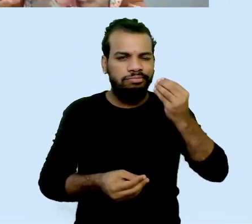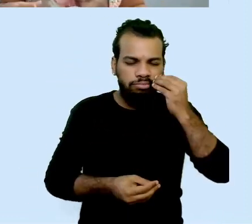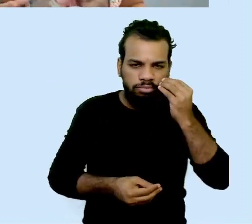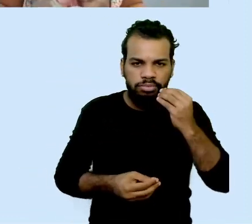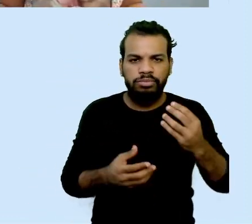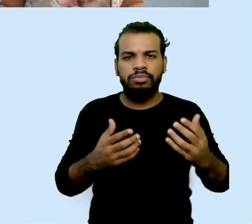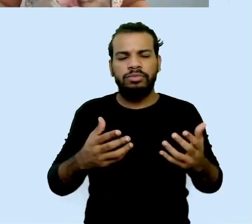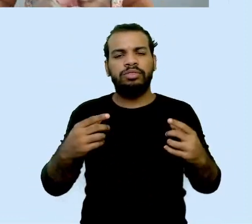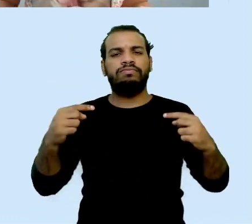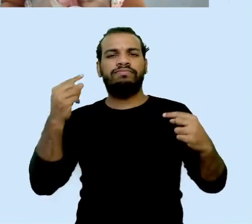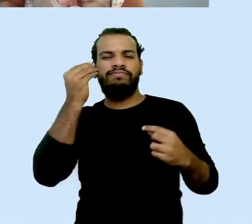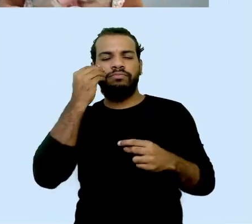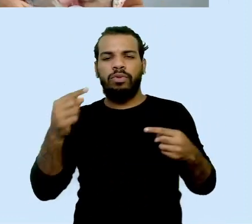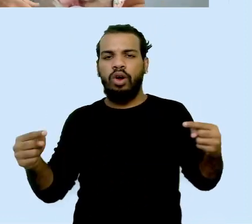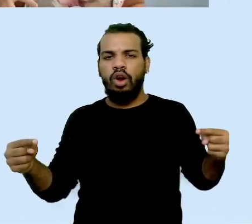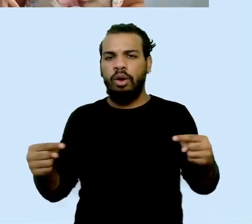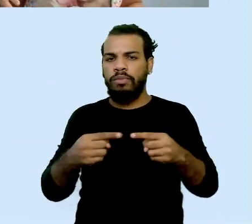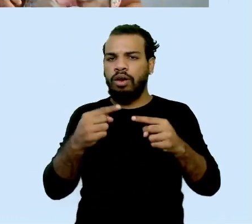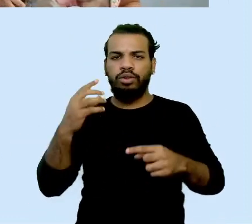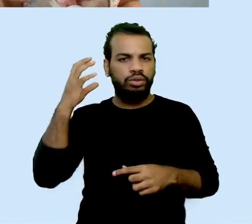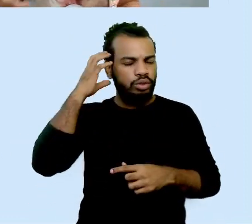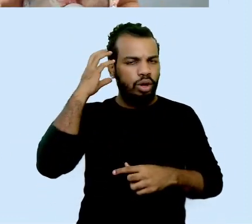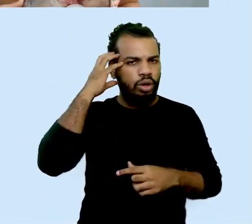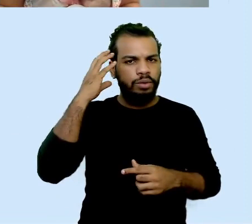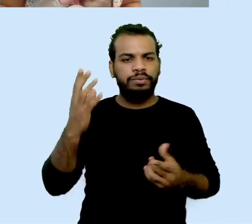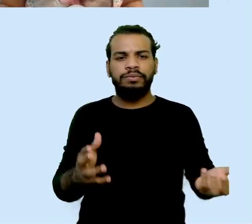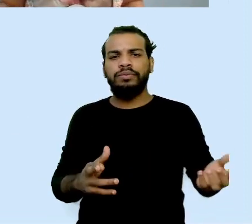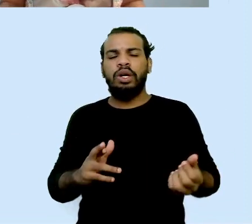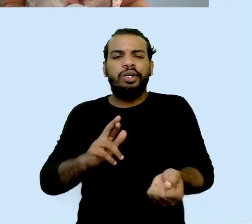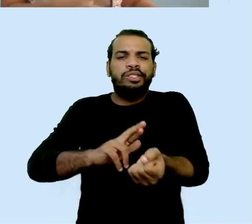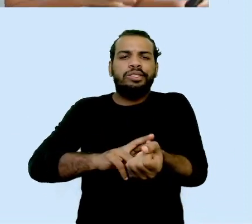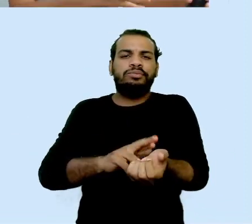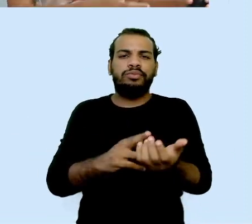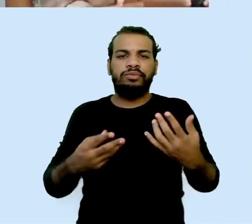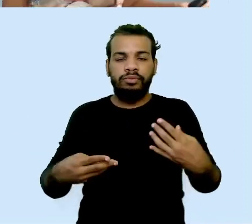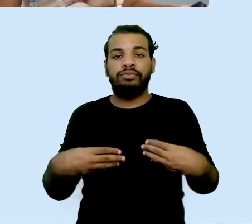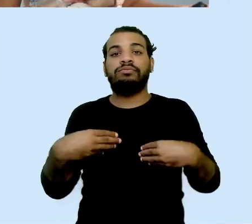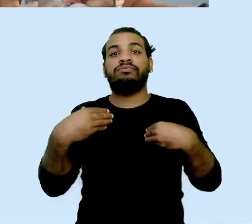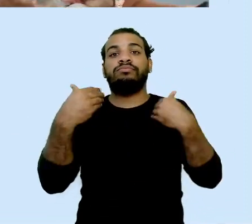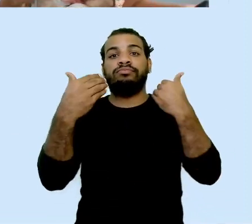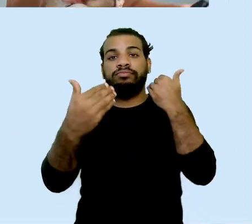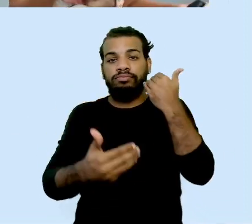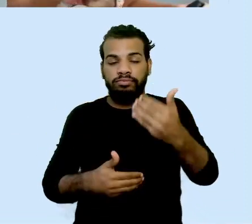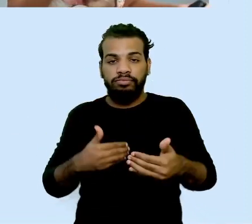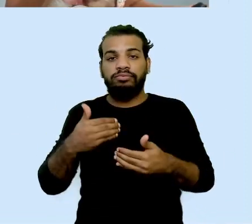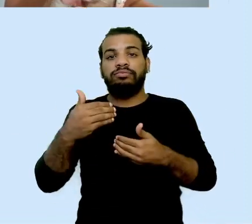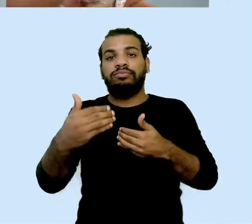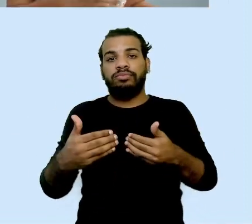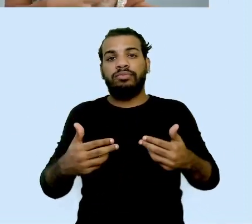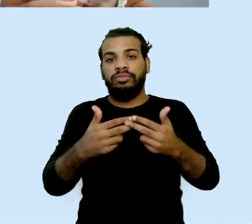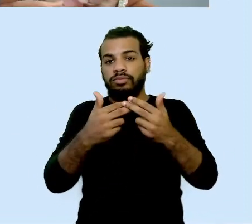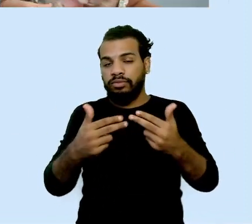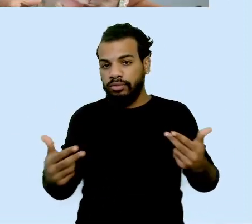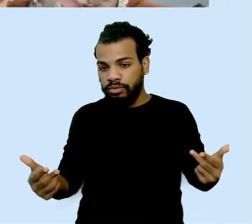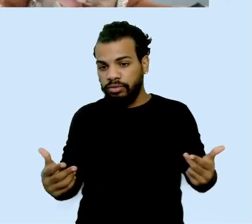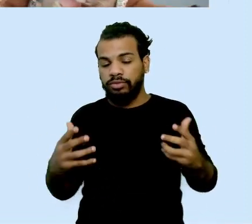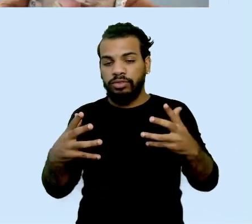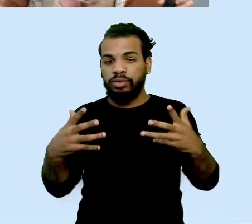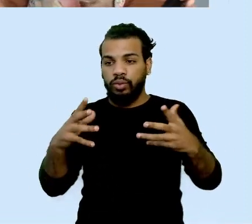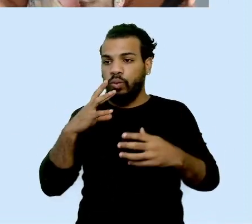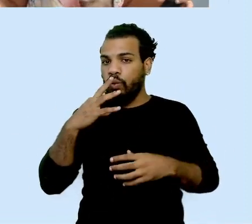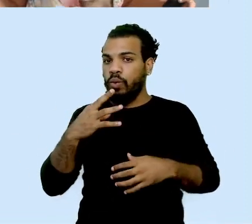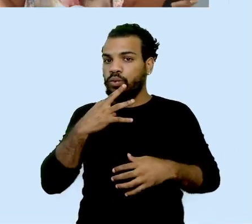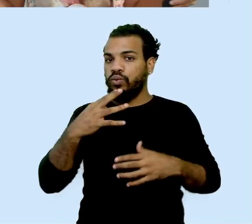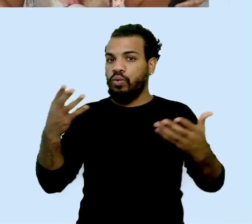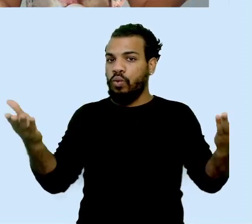dali combinar sons, combinar ritmos e fazer compor todos os elementos que a gente conhece